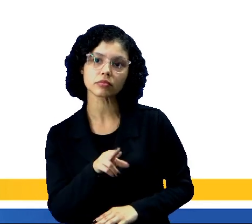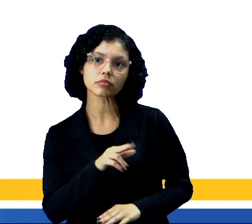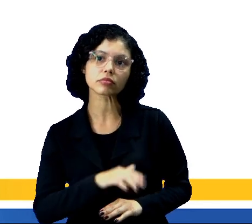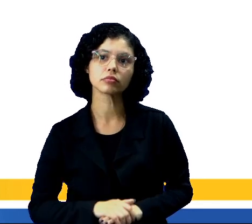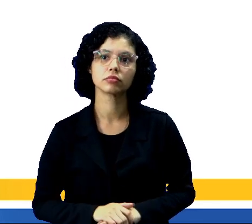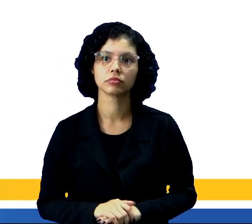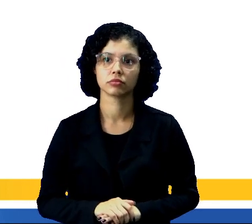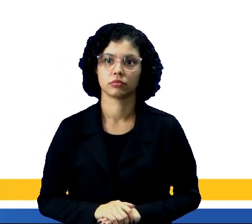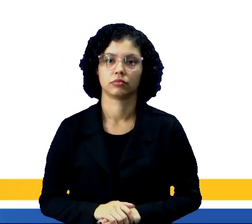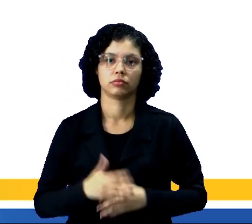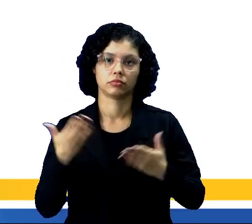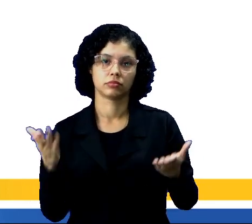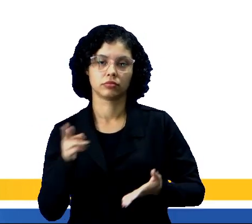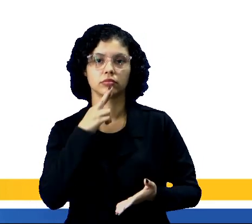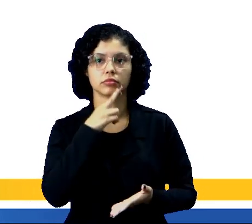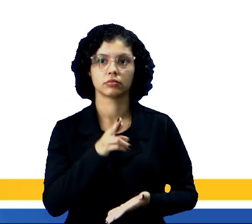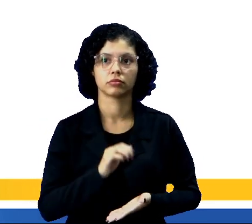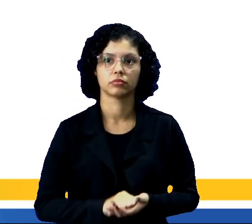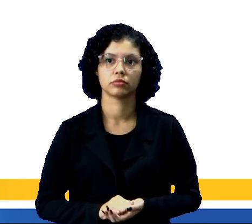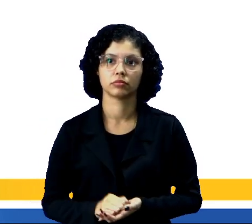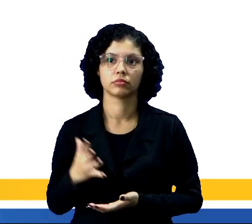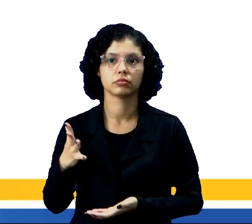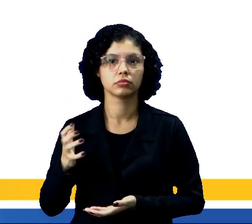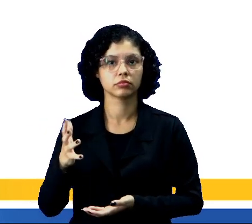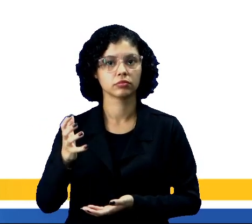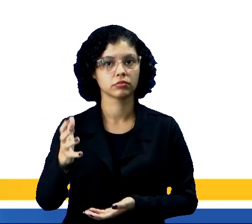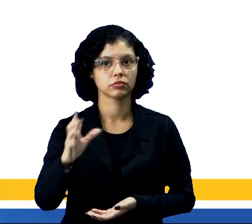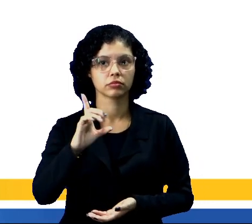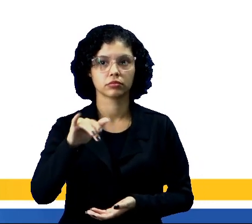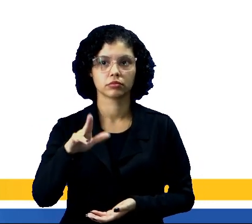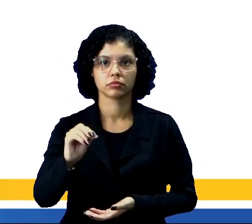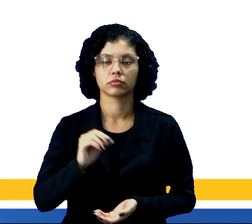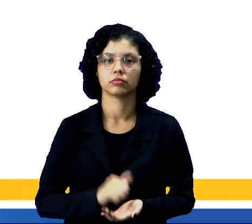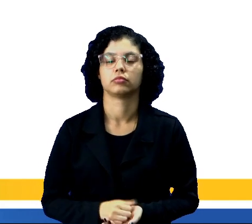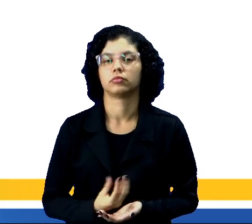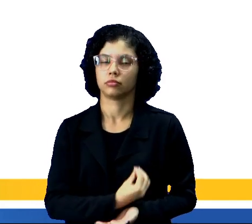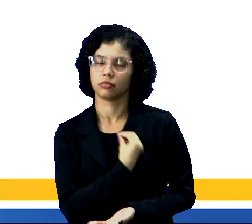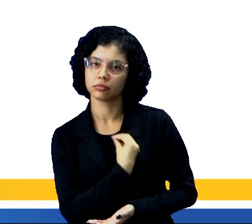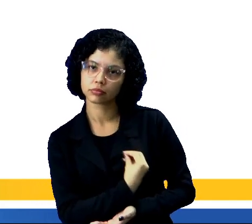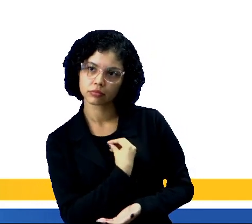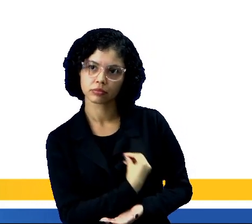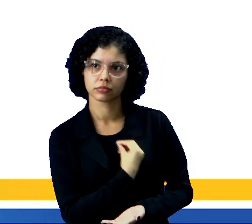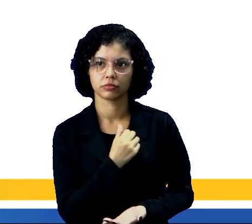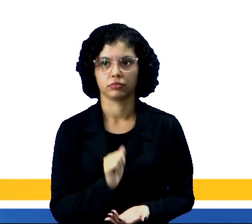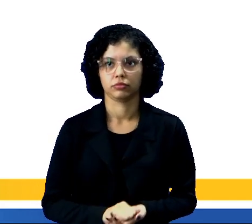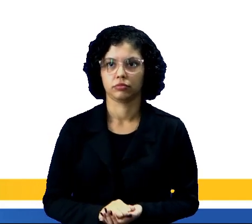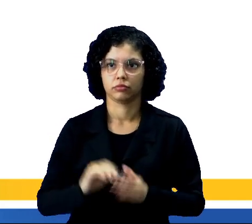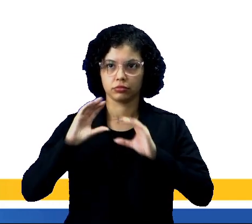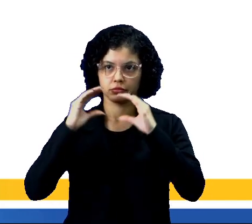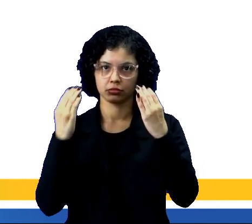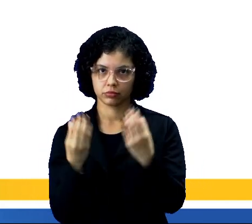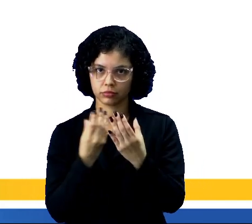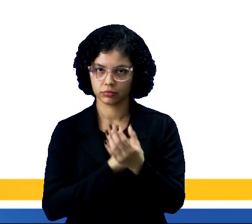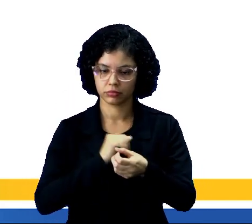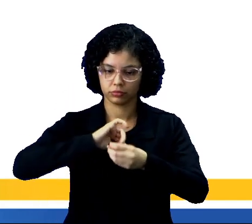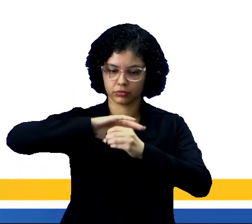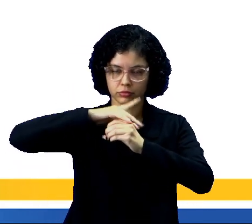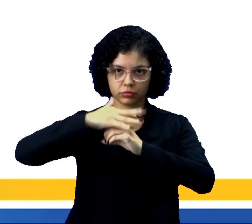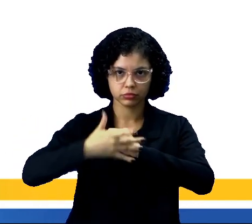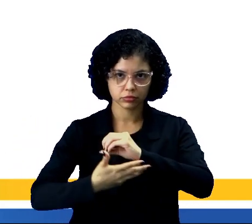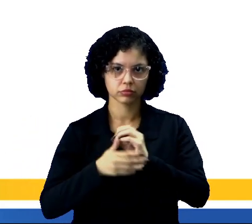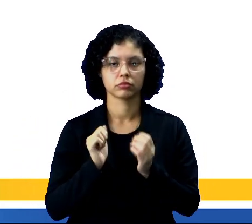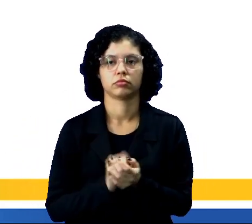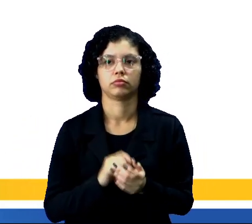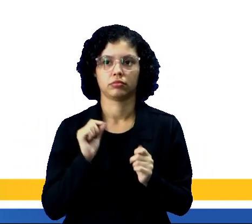resposta? Então a resposta é cianobactérias, né? Então, a presença de seres vivos na